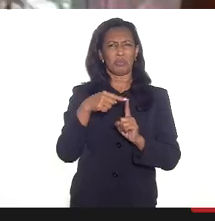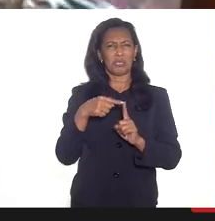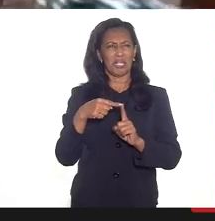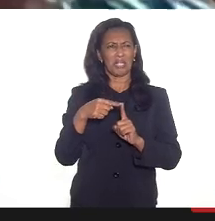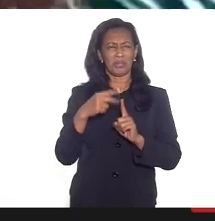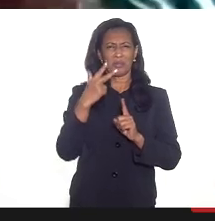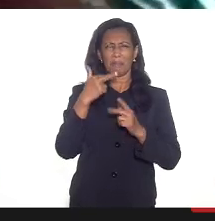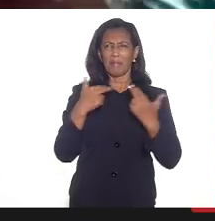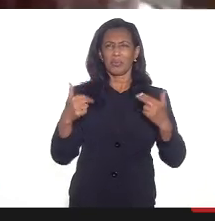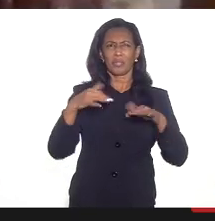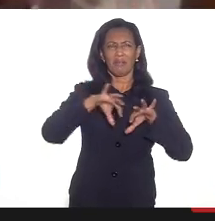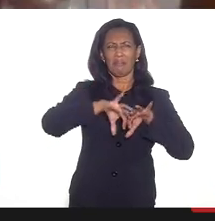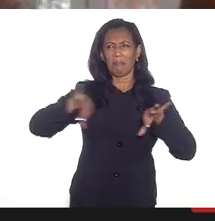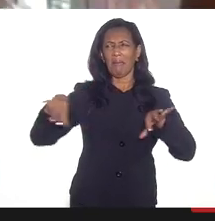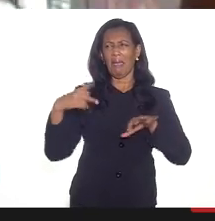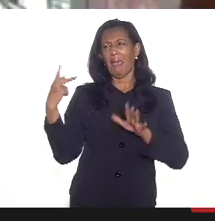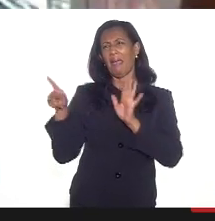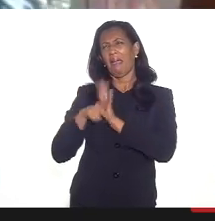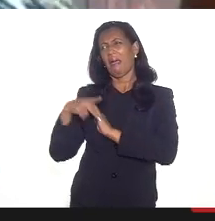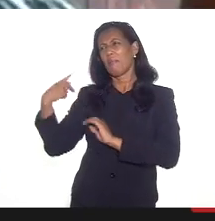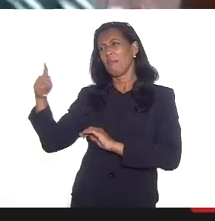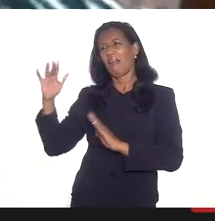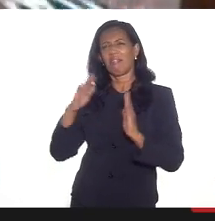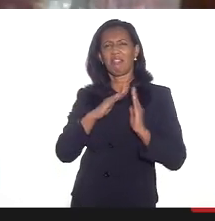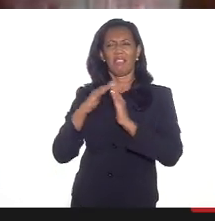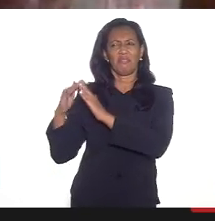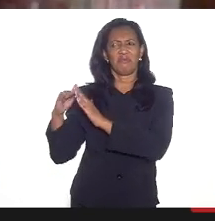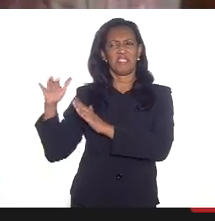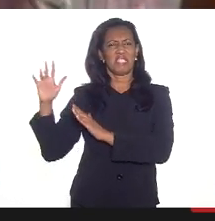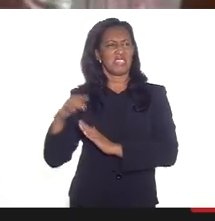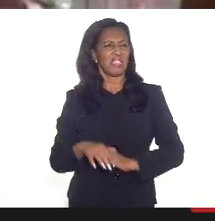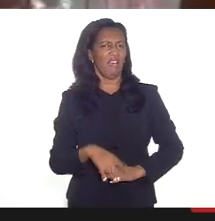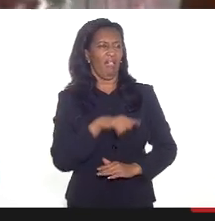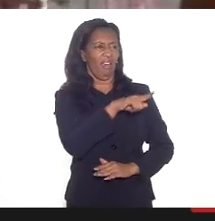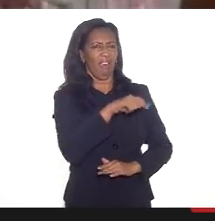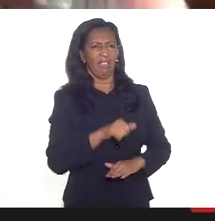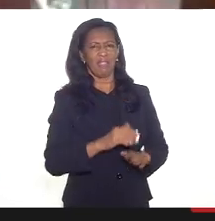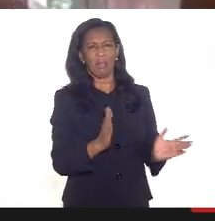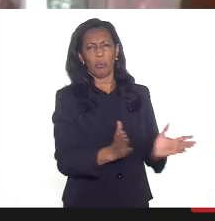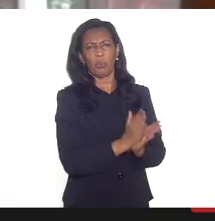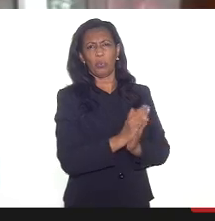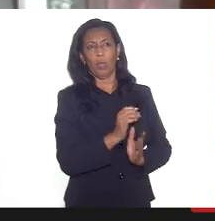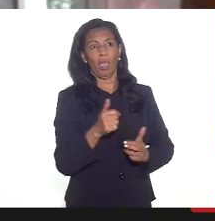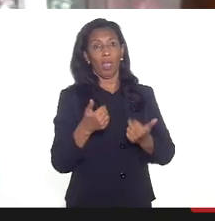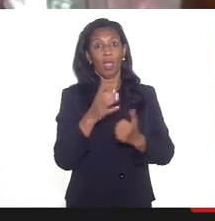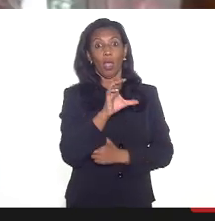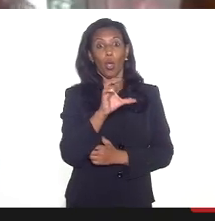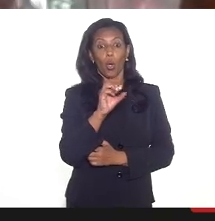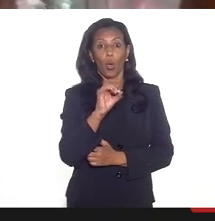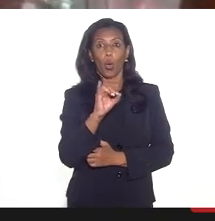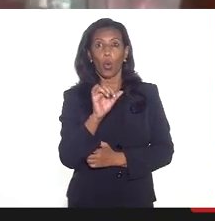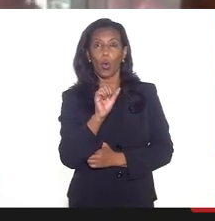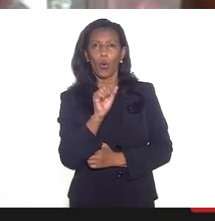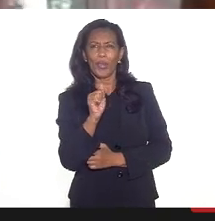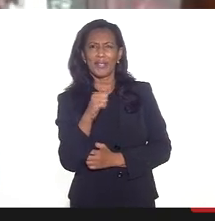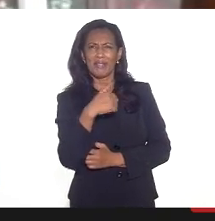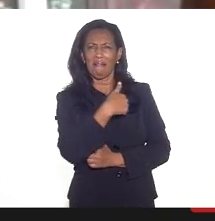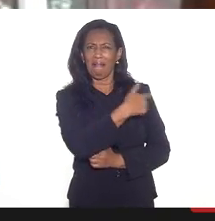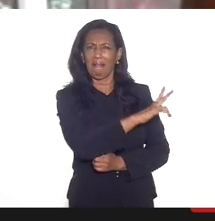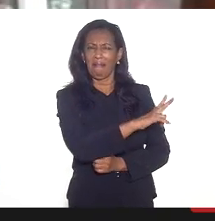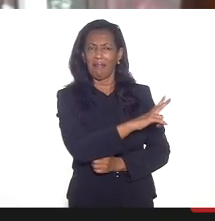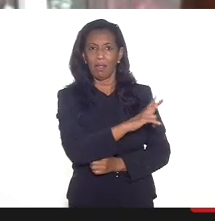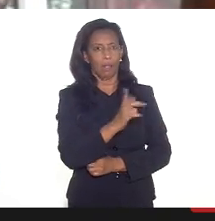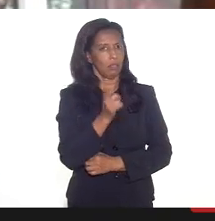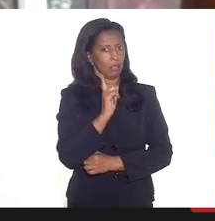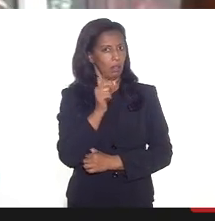É coisa da minha vizinha, é coisa da mulher da periferia, é coisa. Não, a mulher